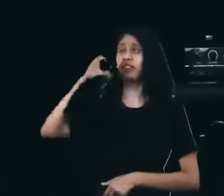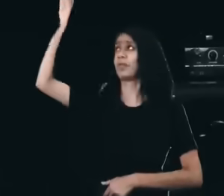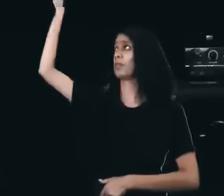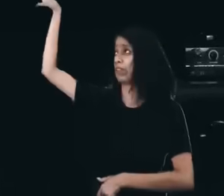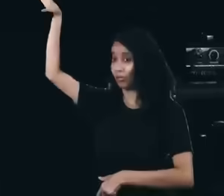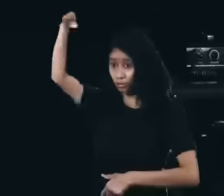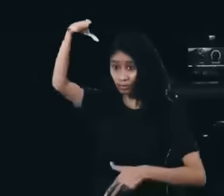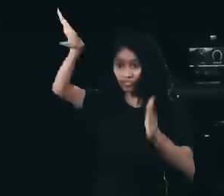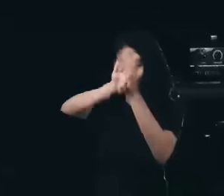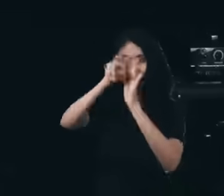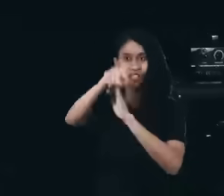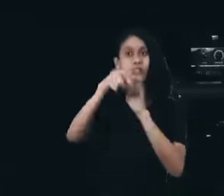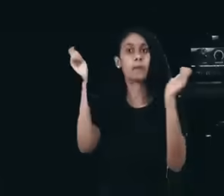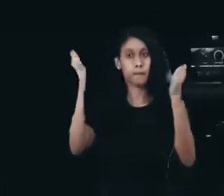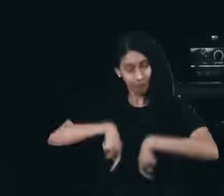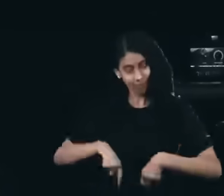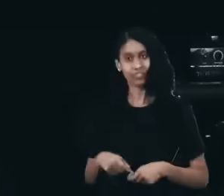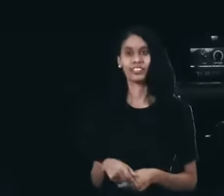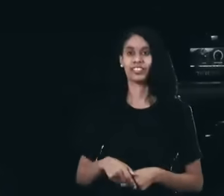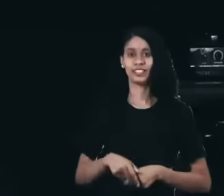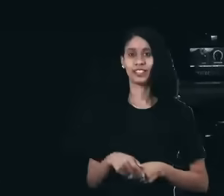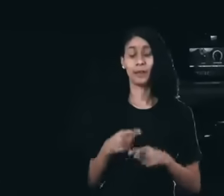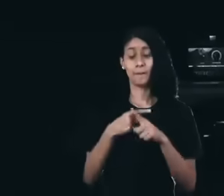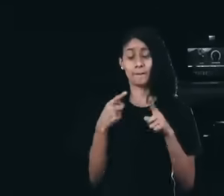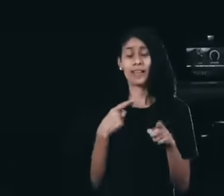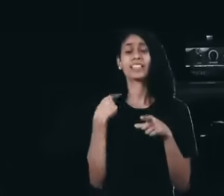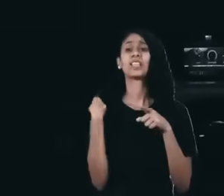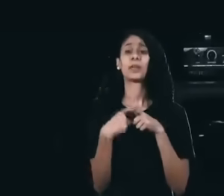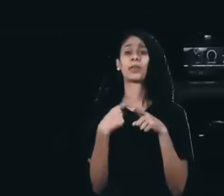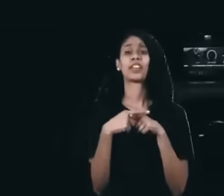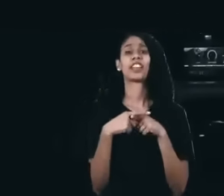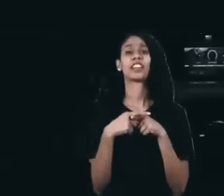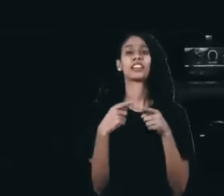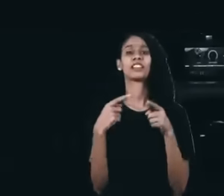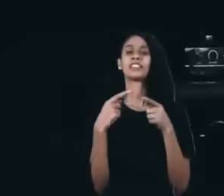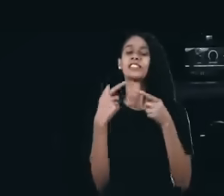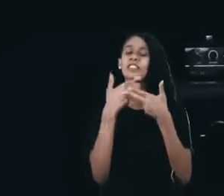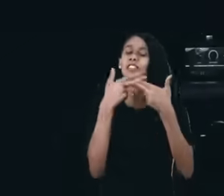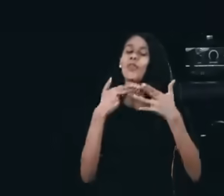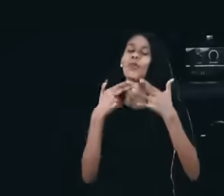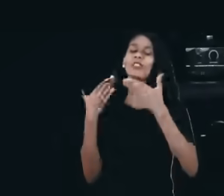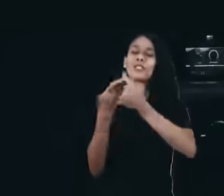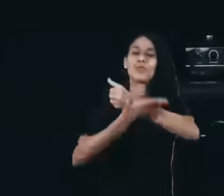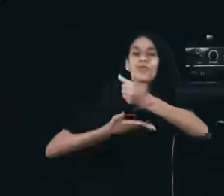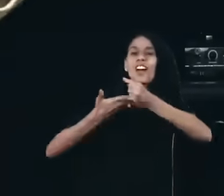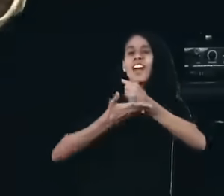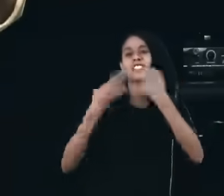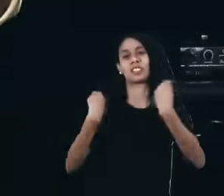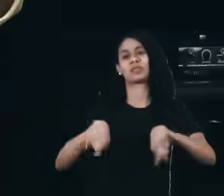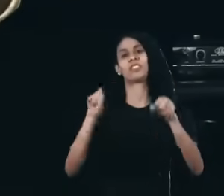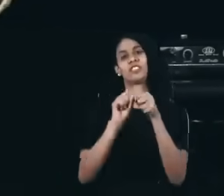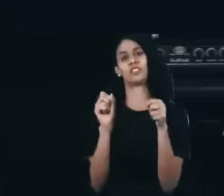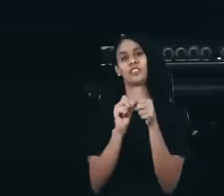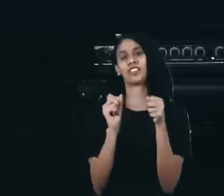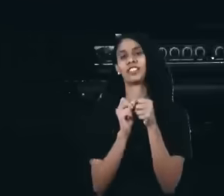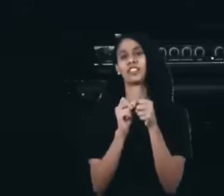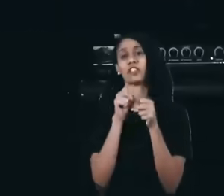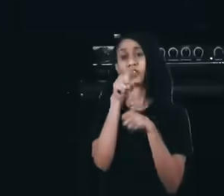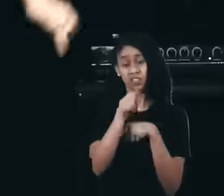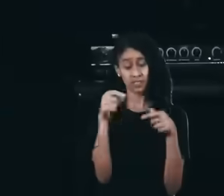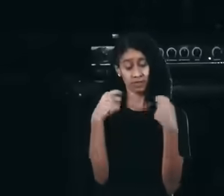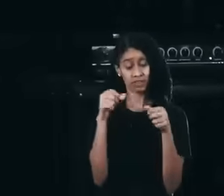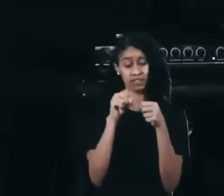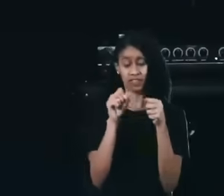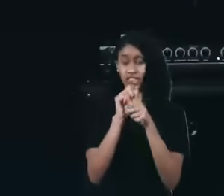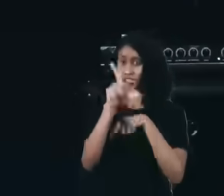você. Não é porque não pode, não. É porque são princípios. Você precisa fazer, tem sua parte, tem